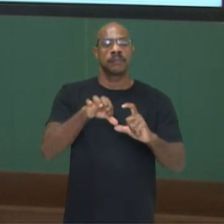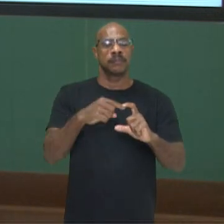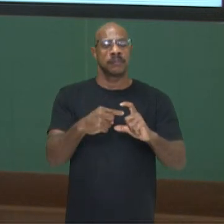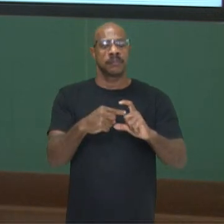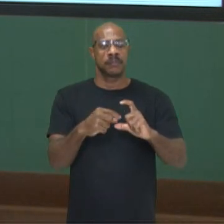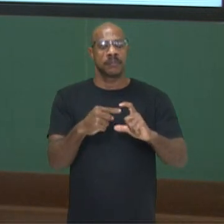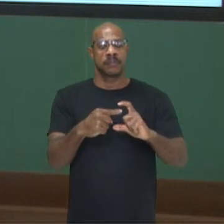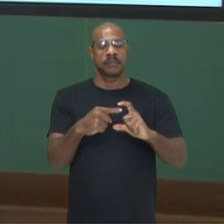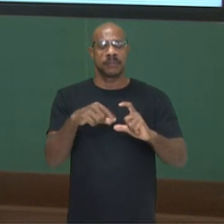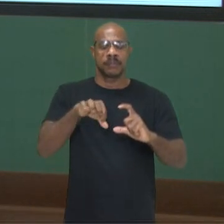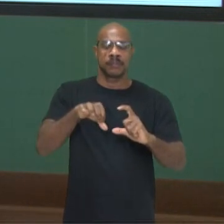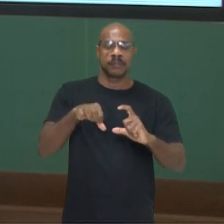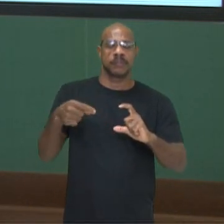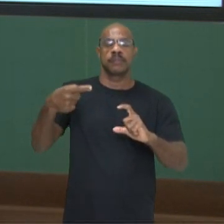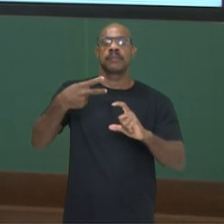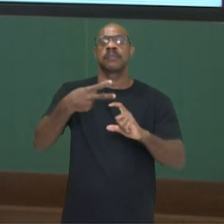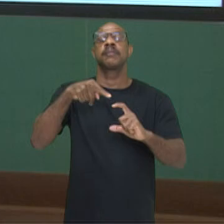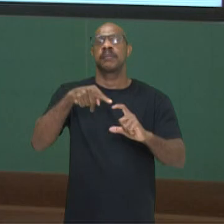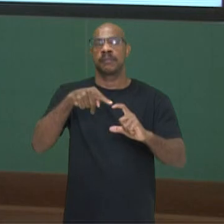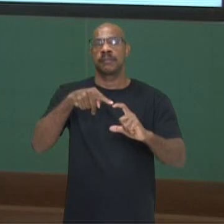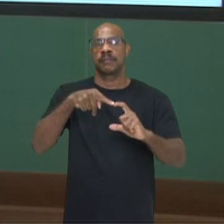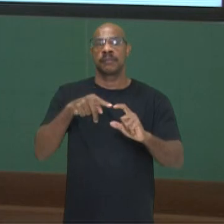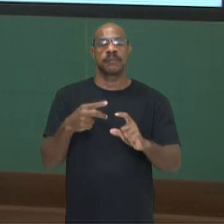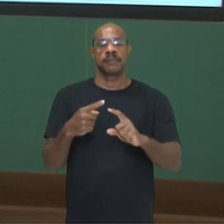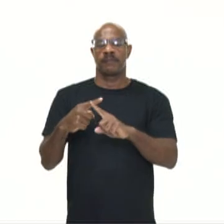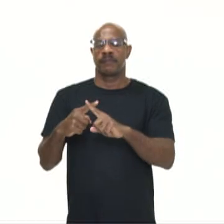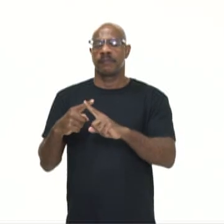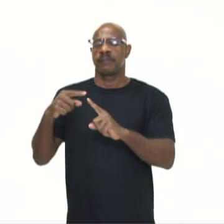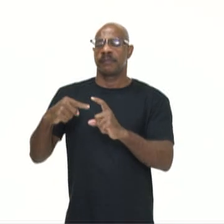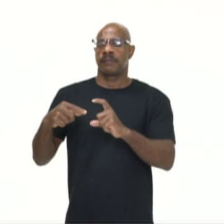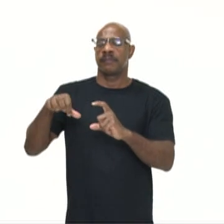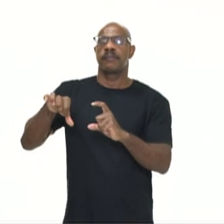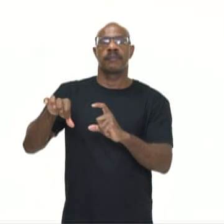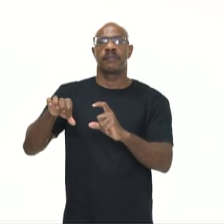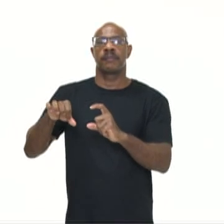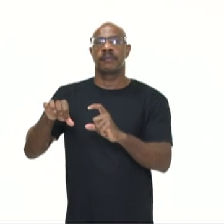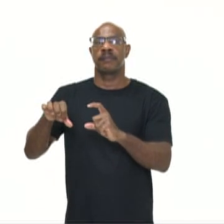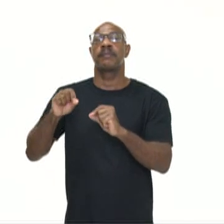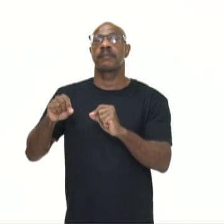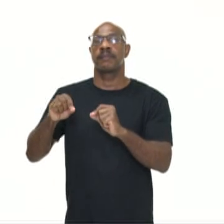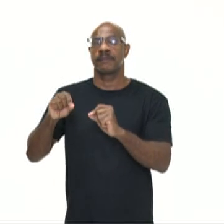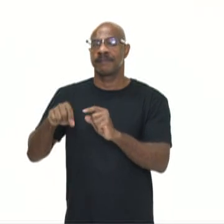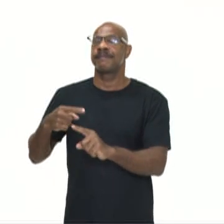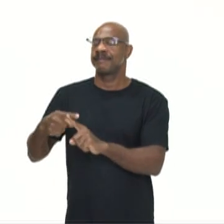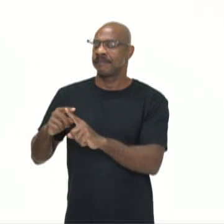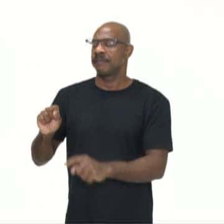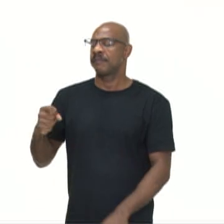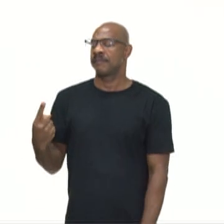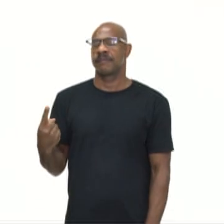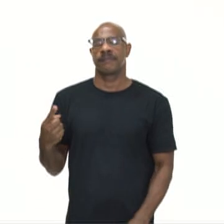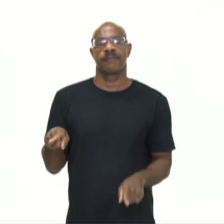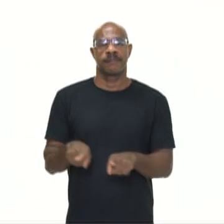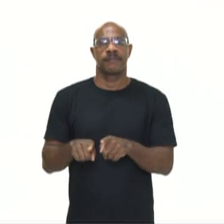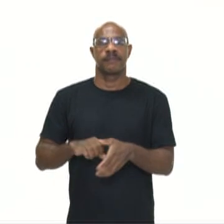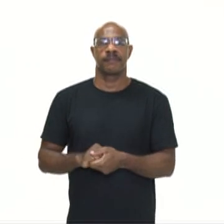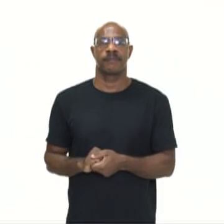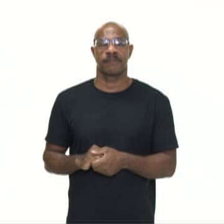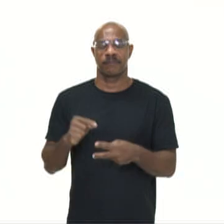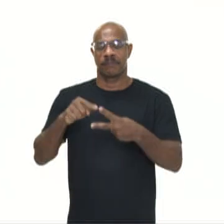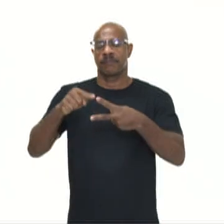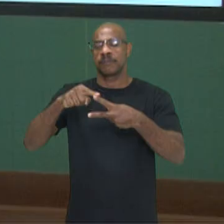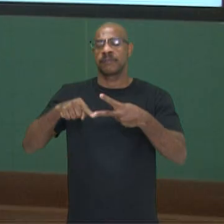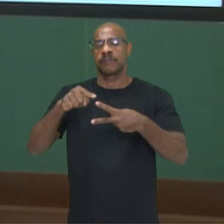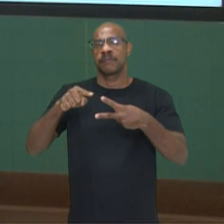ao quadrado, menos 9 vezes menos 9, mais 81 também. Então, se elevarmos ao